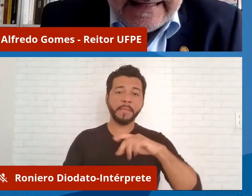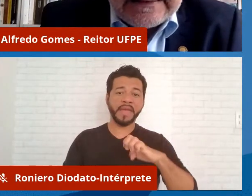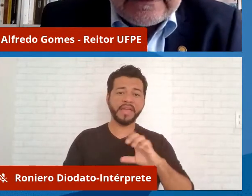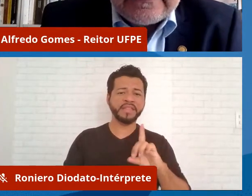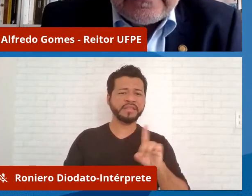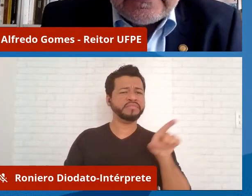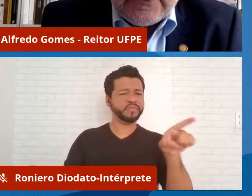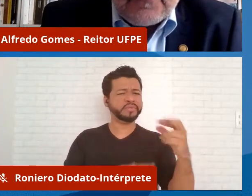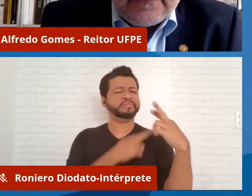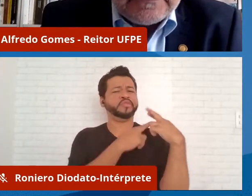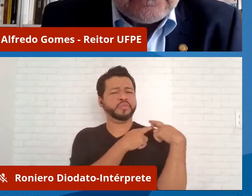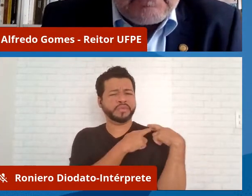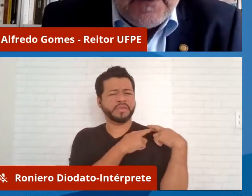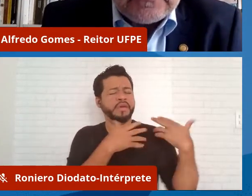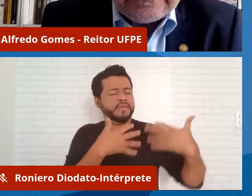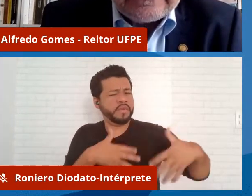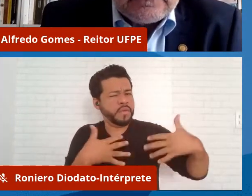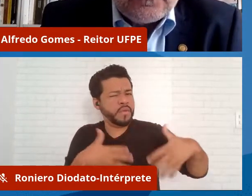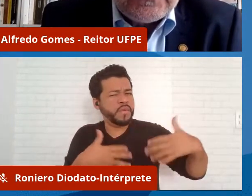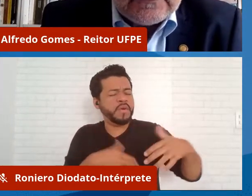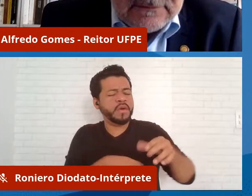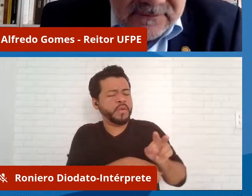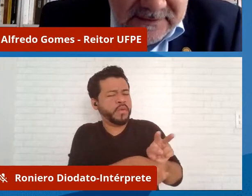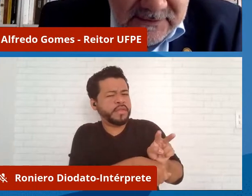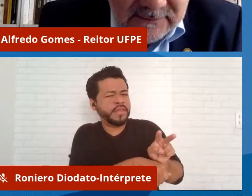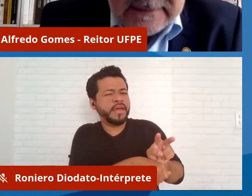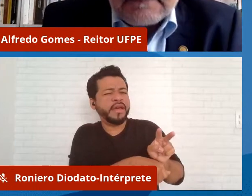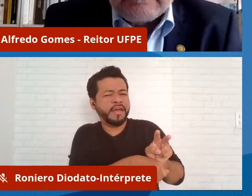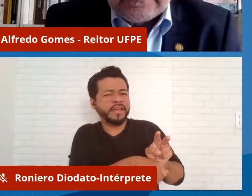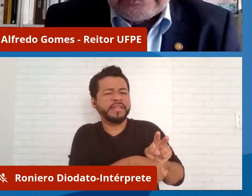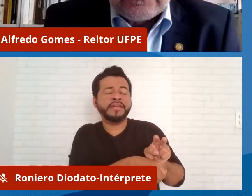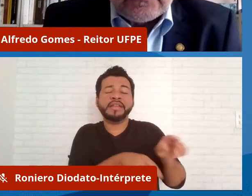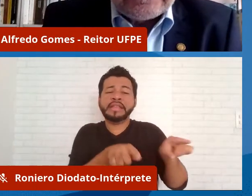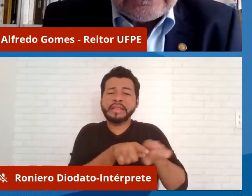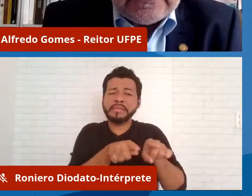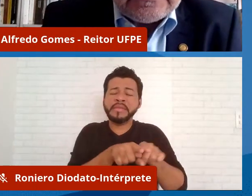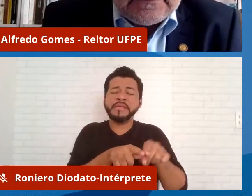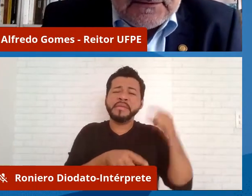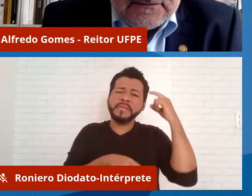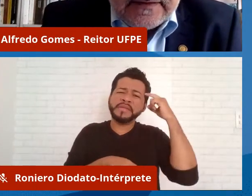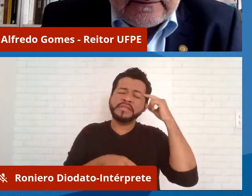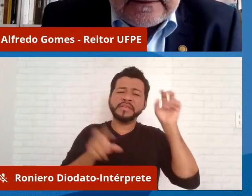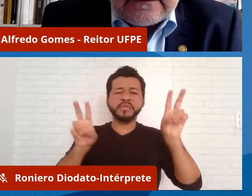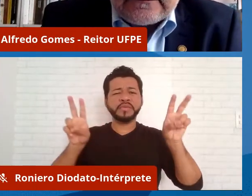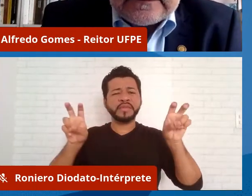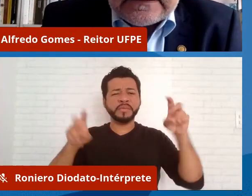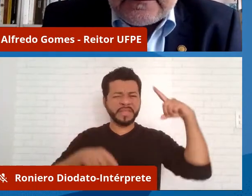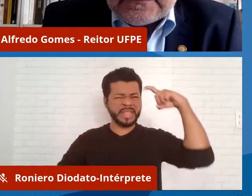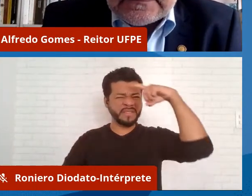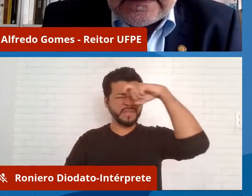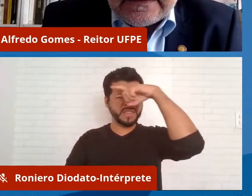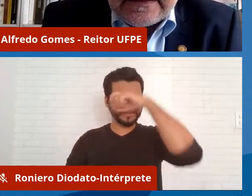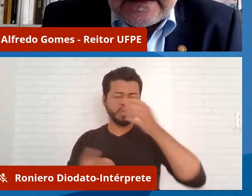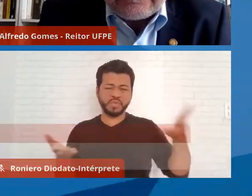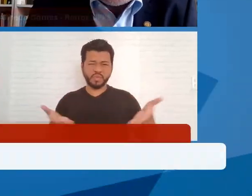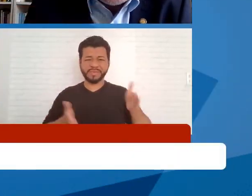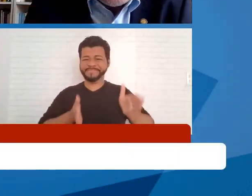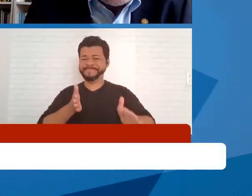bem cuidada e, obviamente, com uma pauta muito difícil, né? No contexto que estamos vivendo. Então,